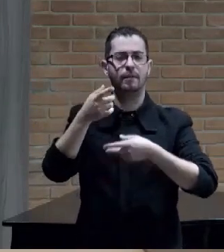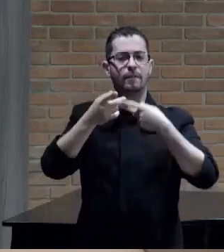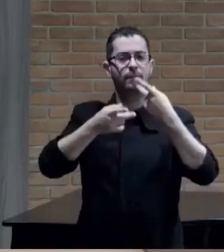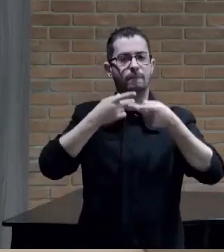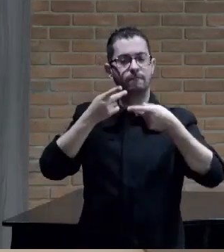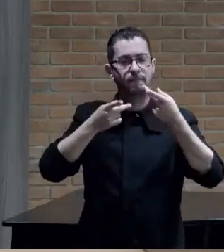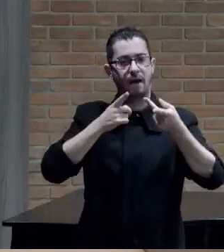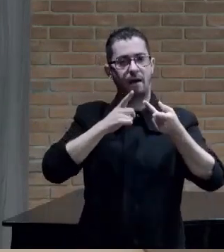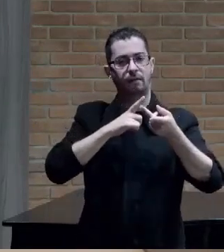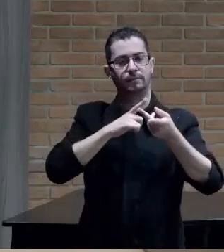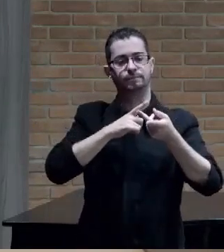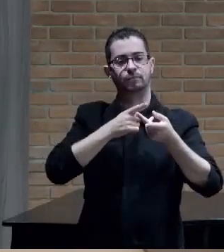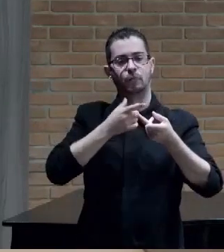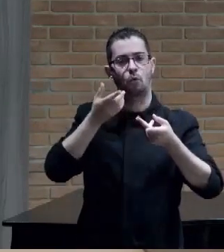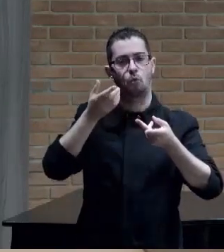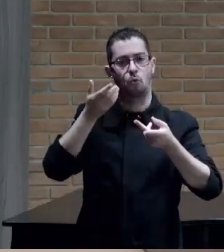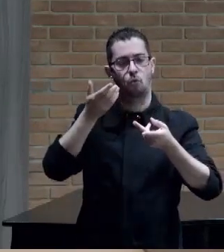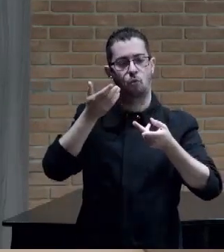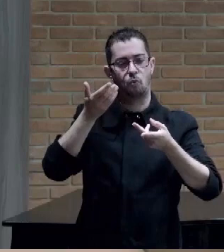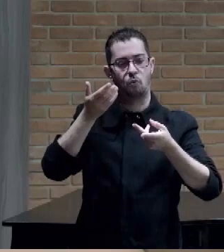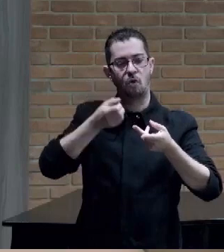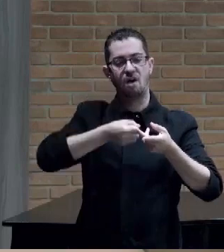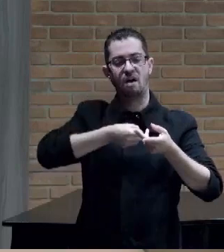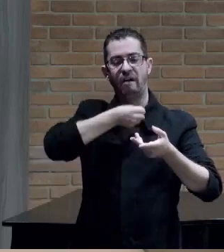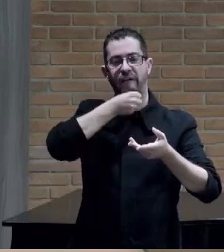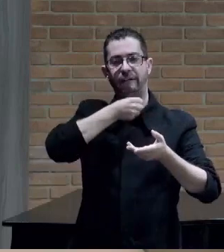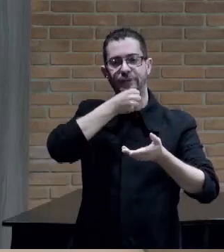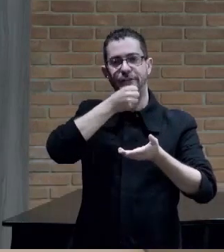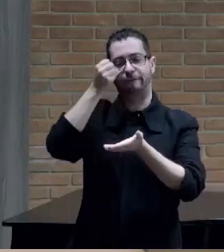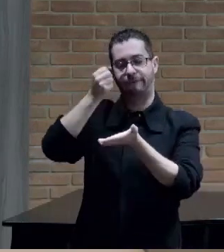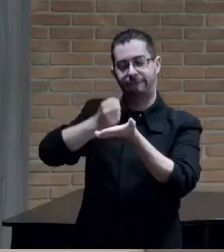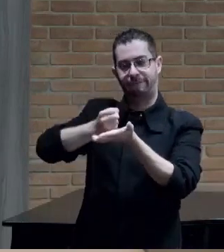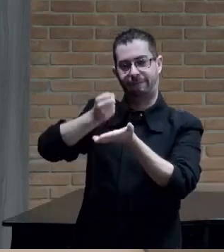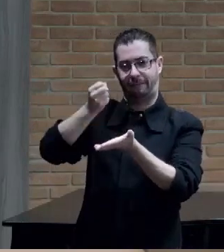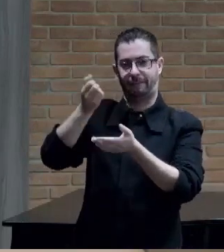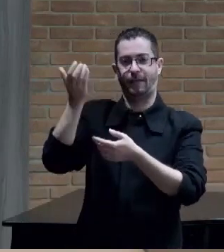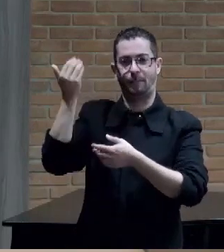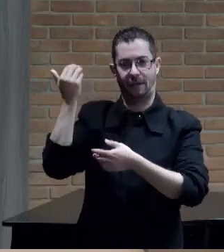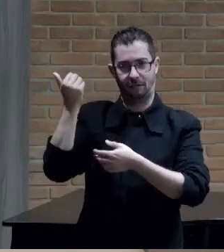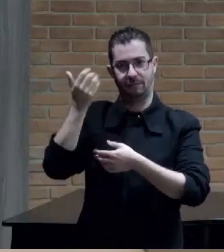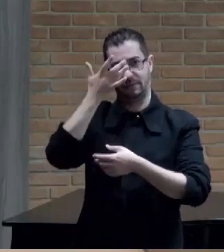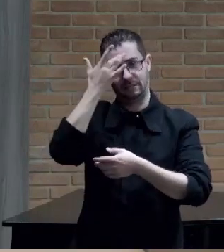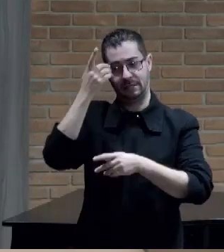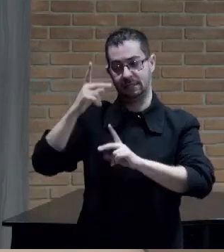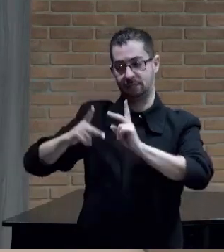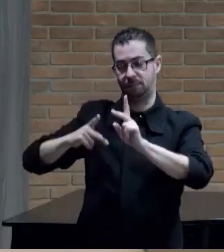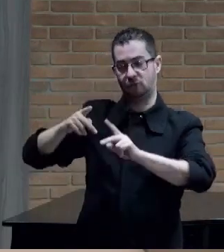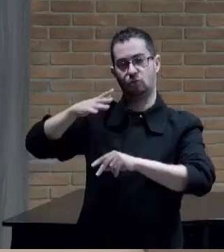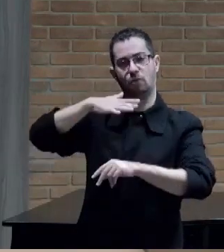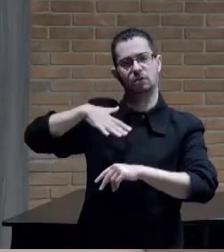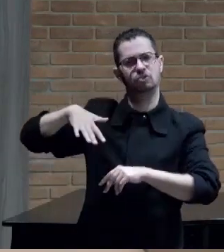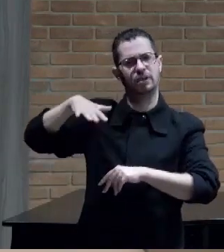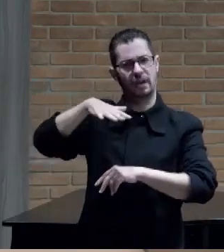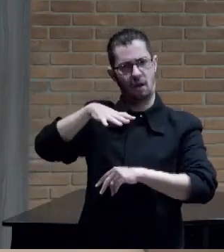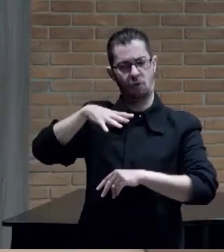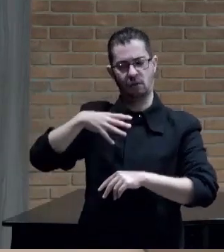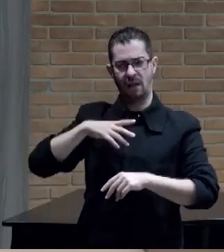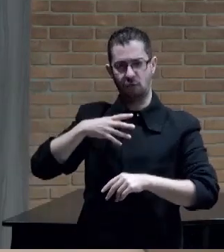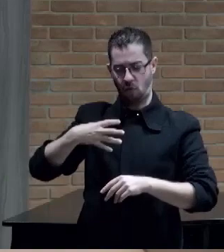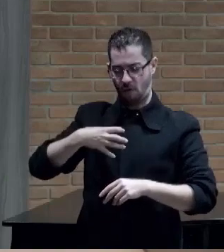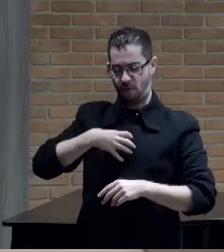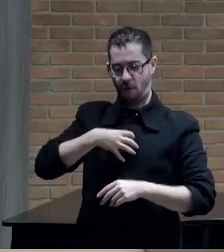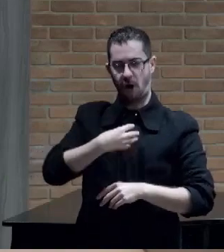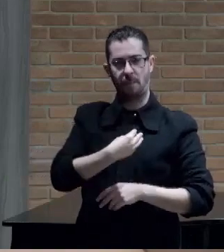Antigo Testamento para mostrar que a humanidade em geral, na sua condição pecaminosa, ela